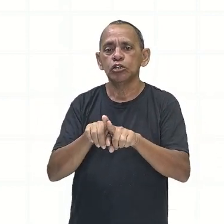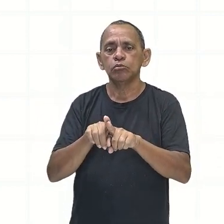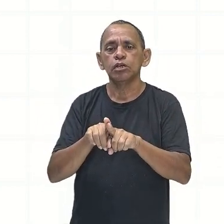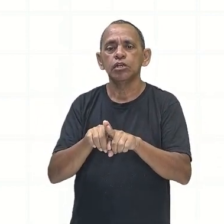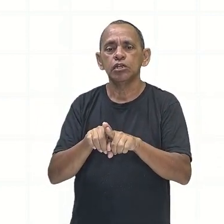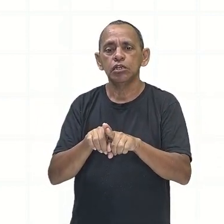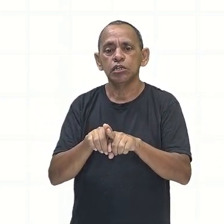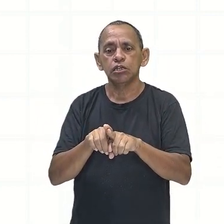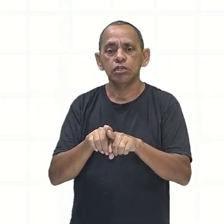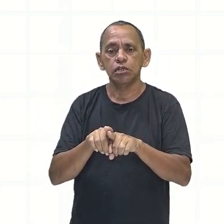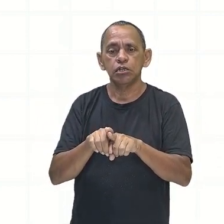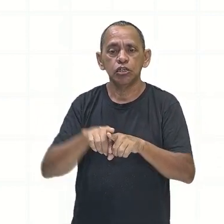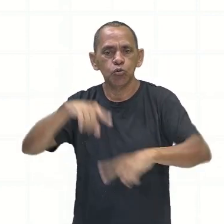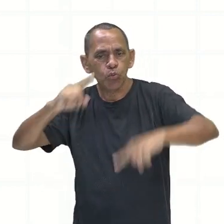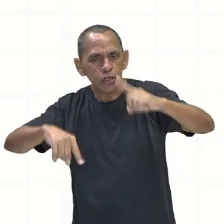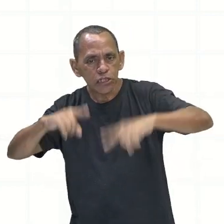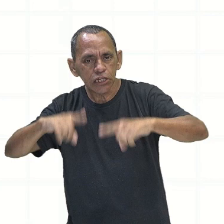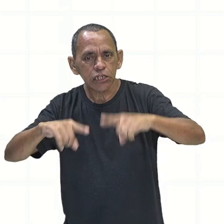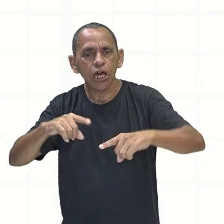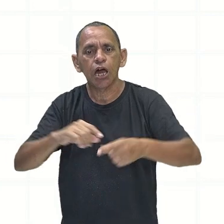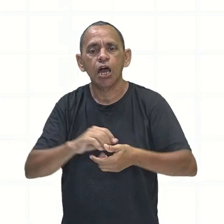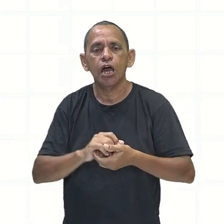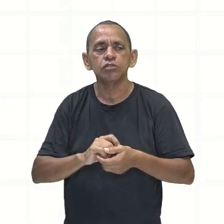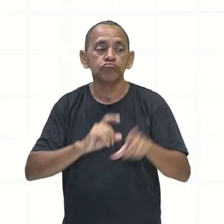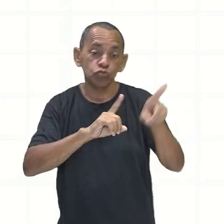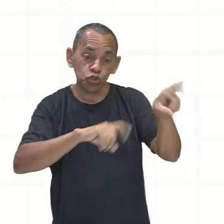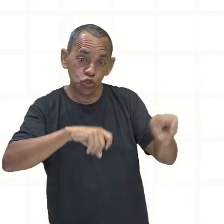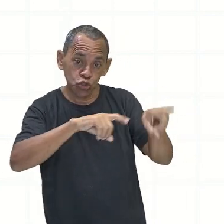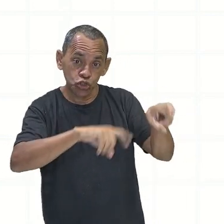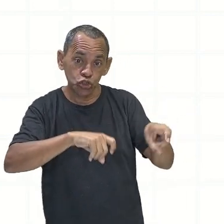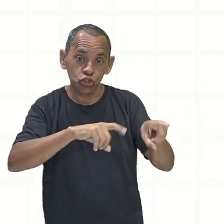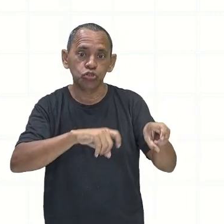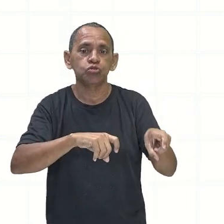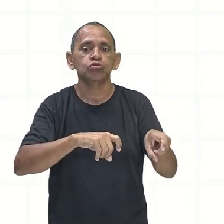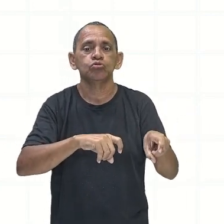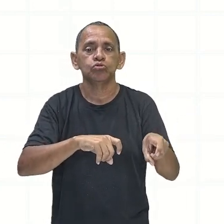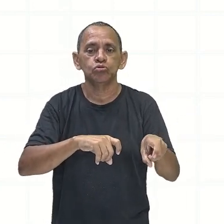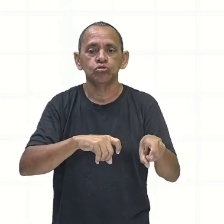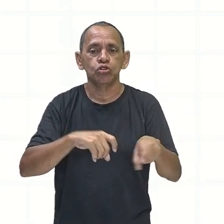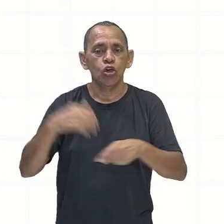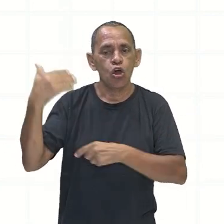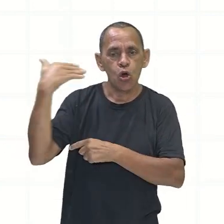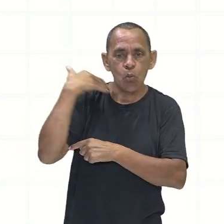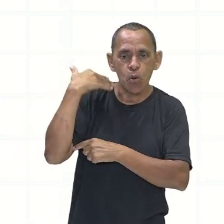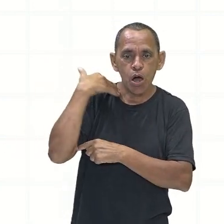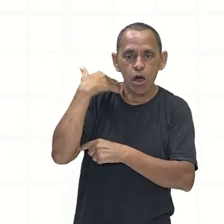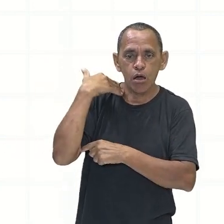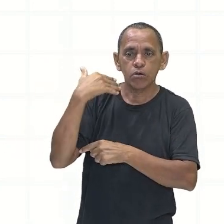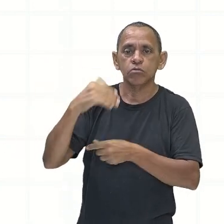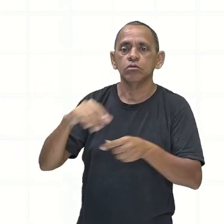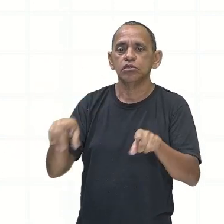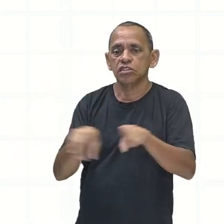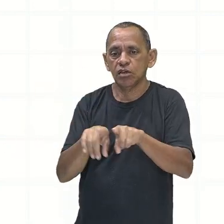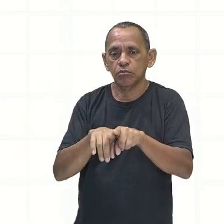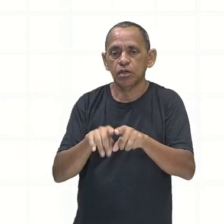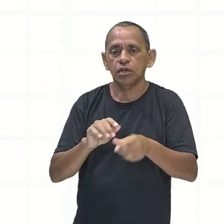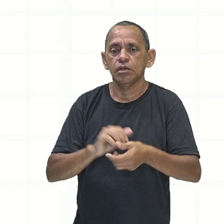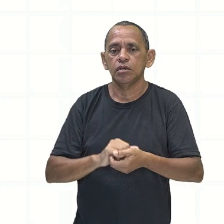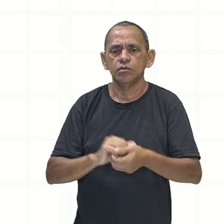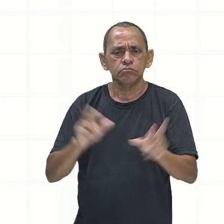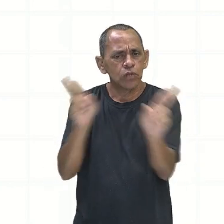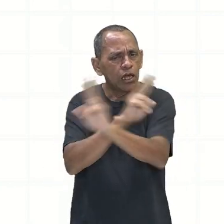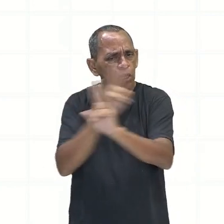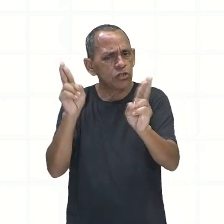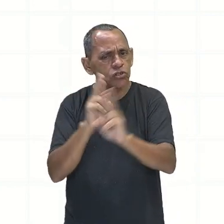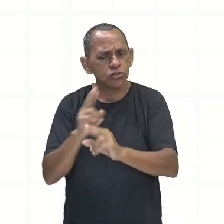Lugares, o sítio, né? O banco, né? Então, tudo aquilo que está relacionado a